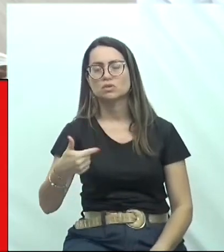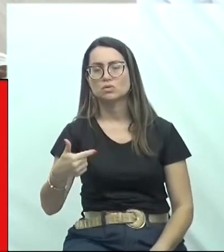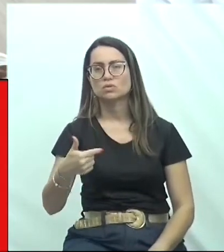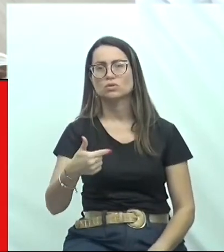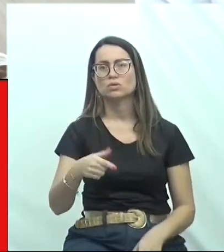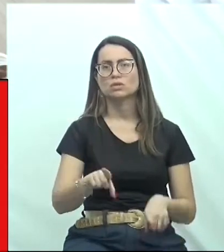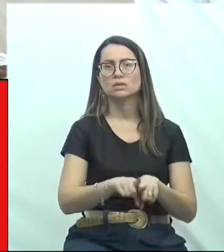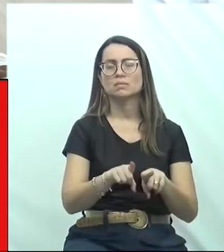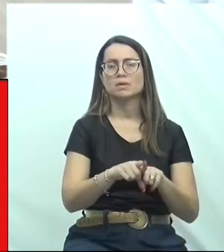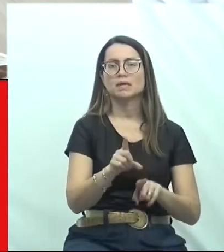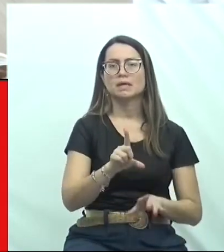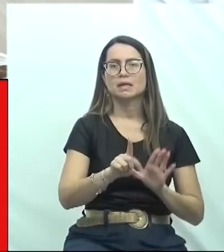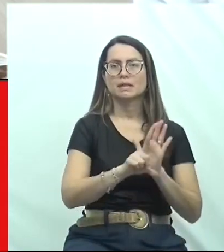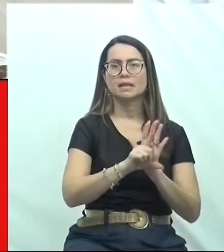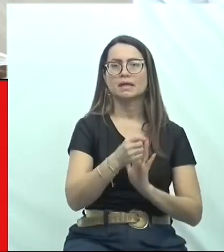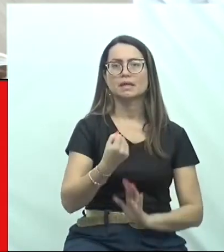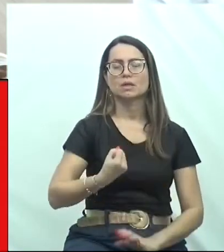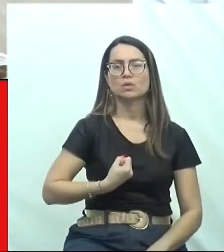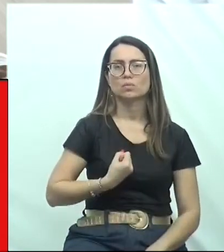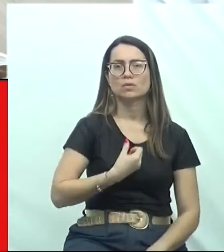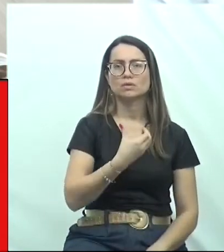6.822/2016, lei número